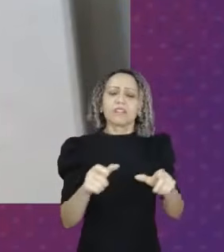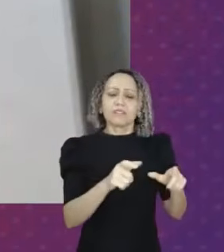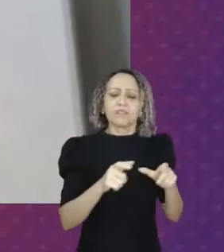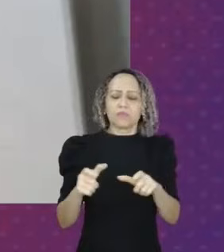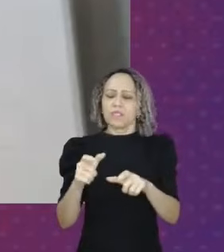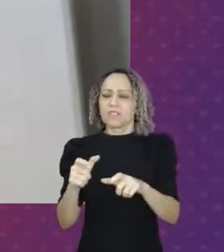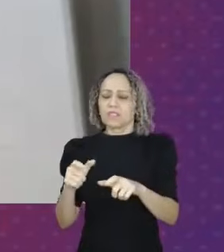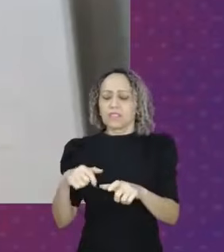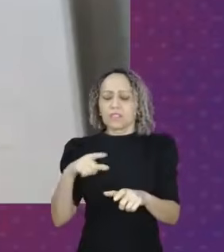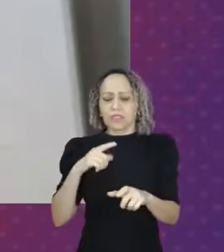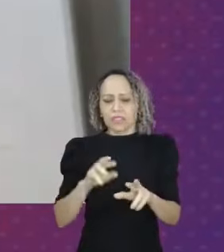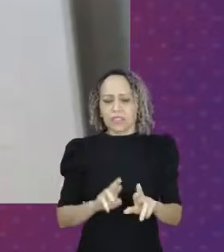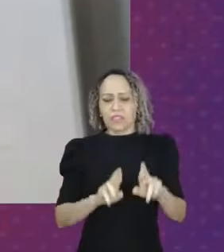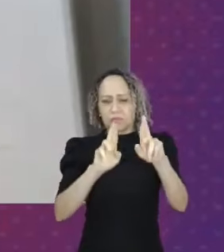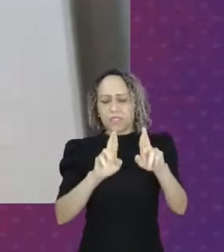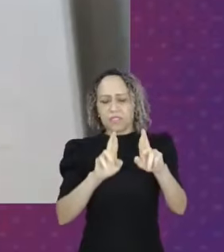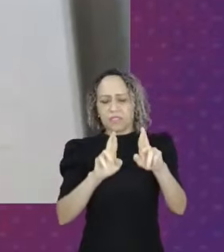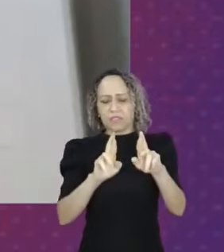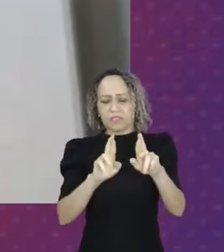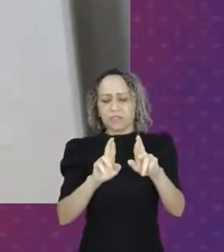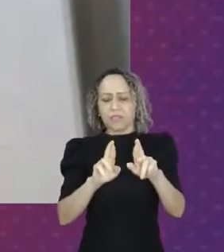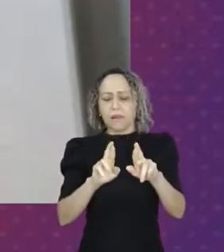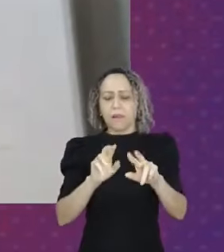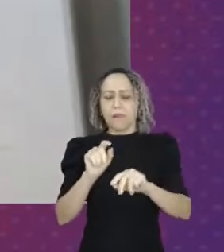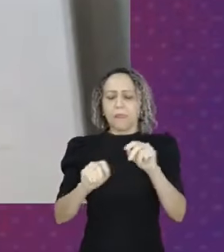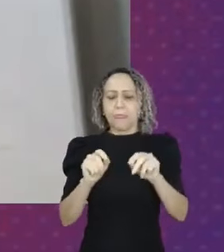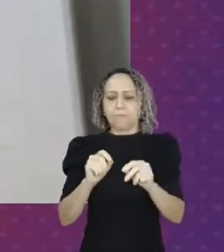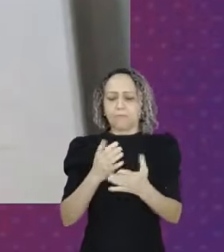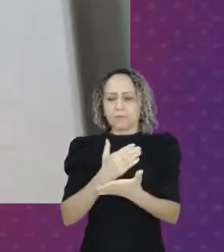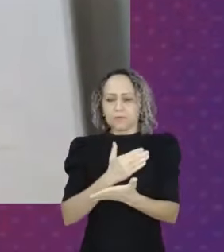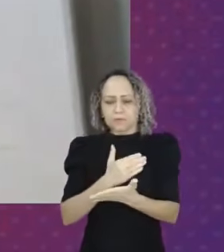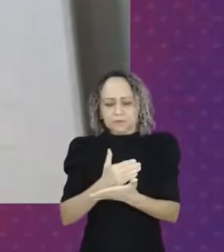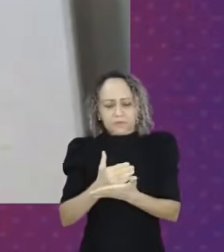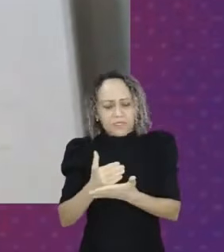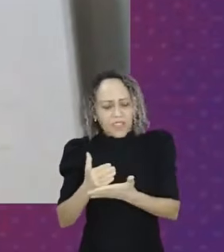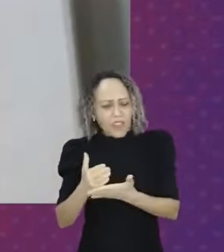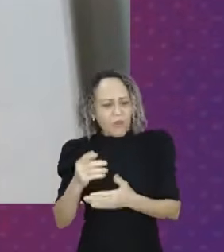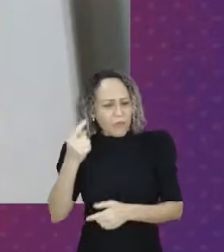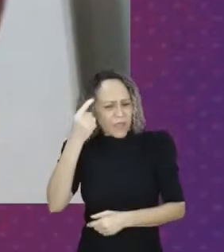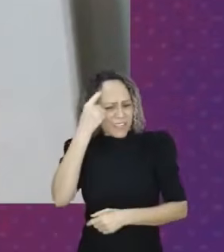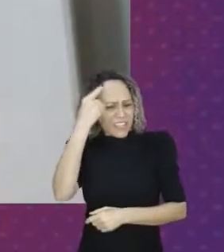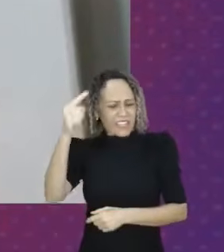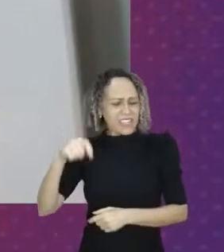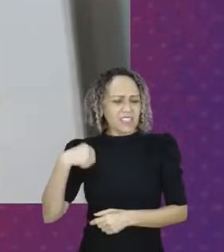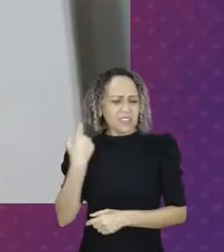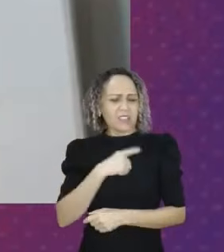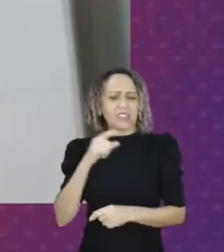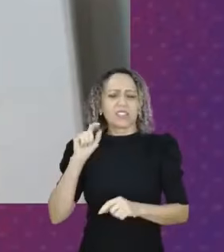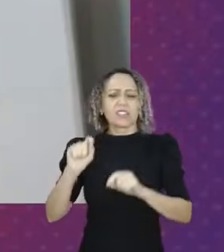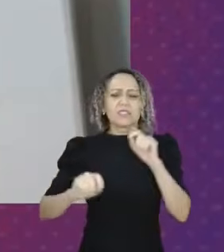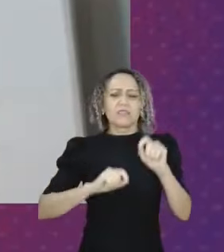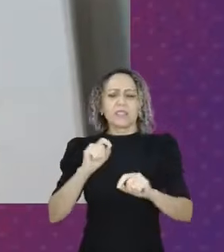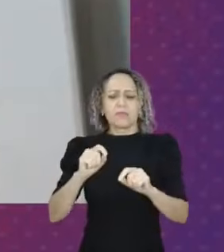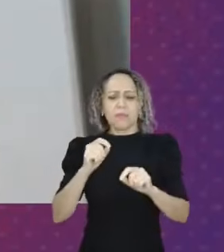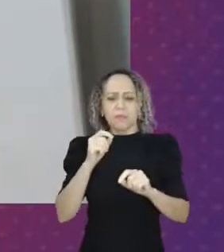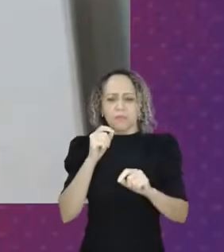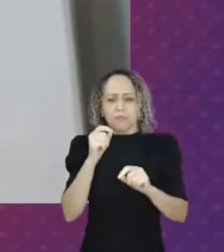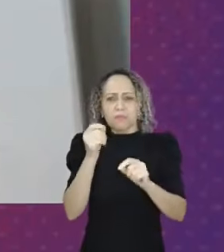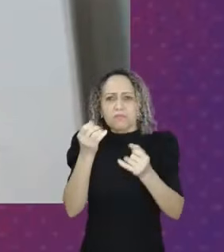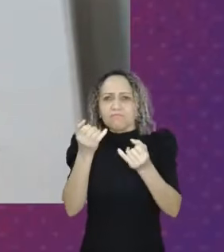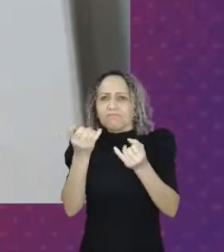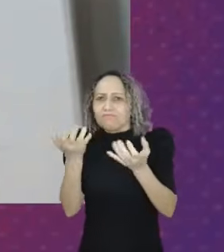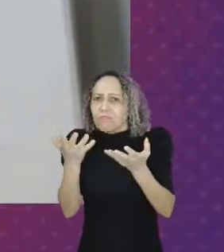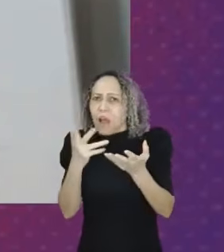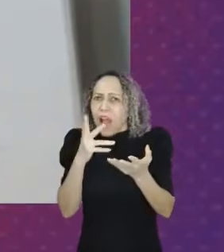esperança. Uma iniciativa que nós tivemos, que às vezes tem iniciativas que parecem pequenas, mas que elas têm um significado